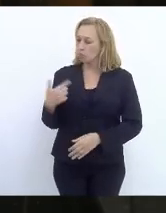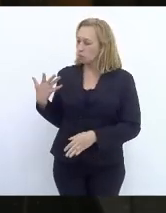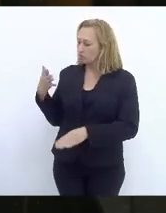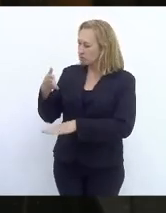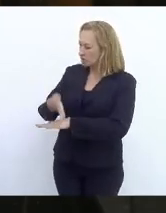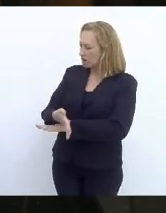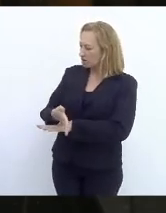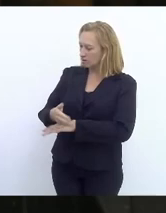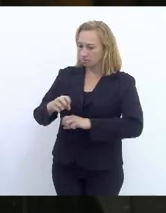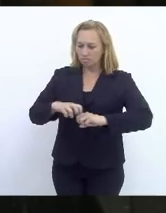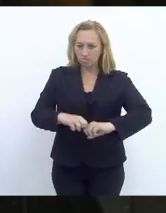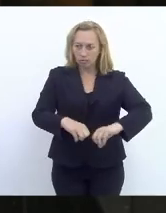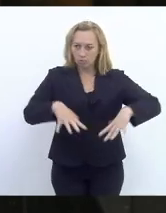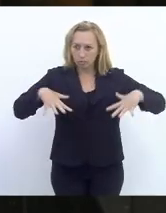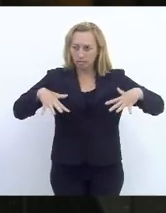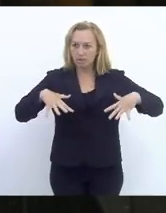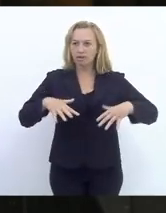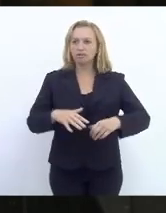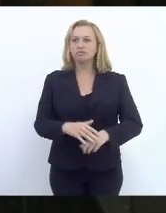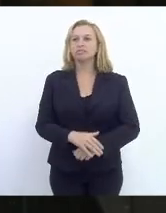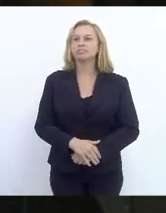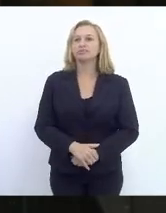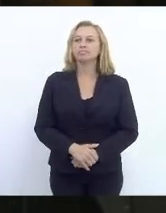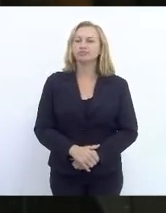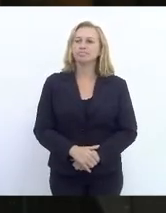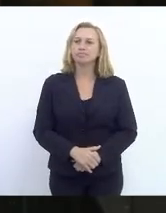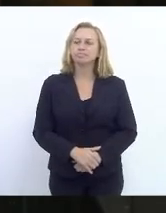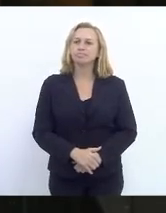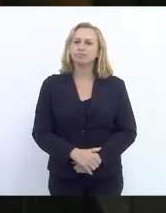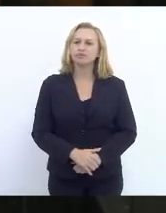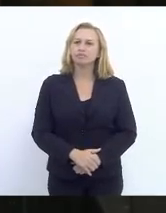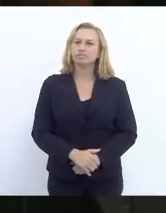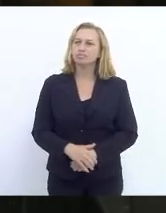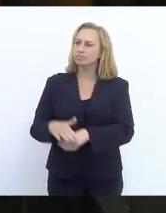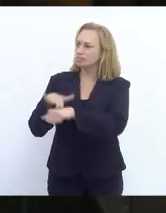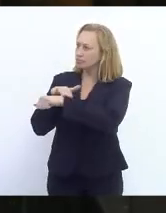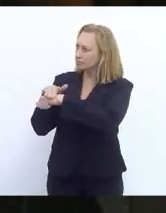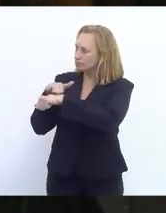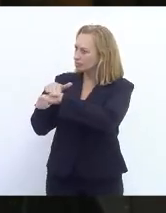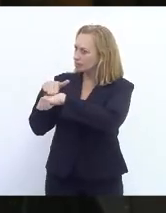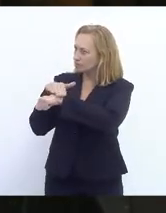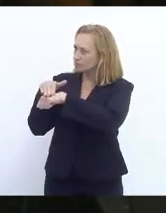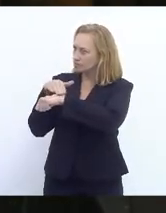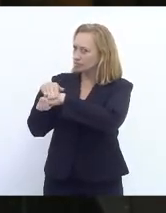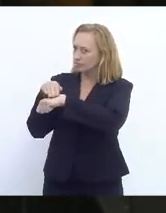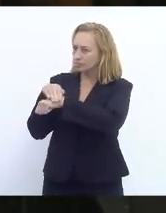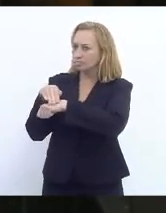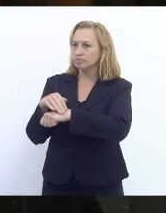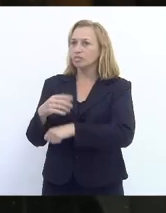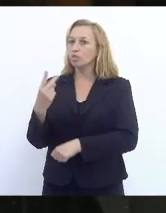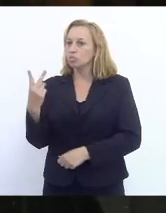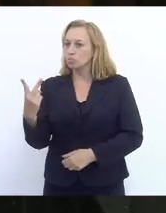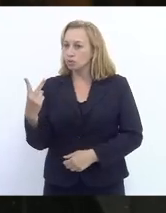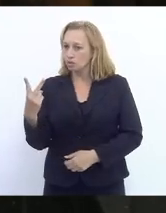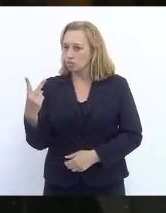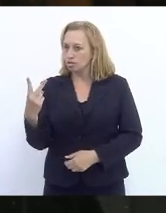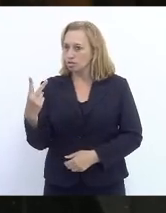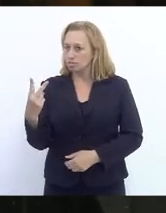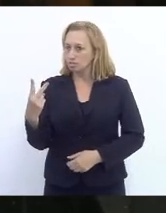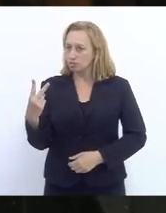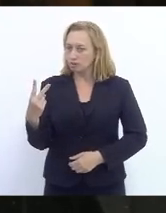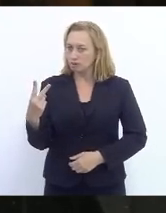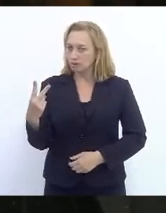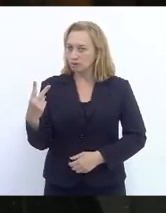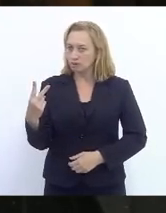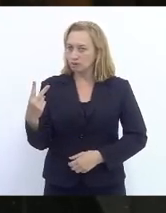aqui no plenário o E conversava com dois cidadãos que